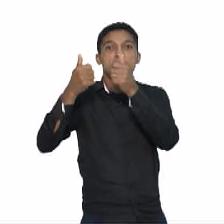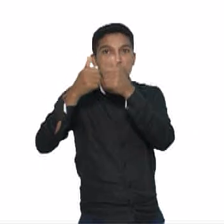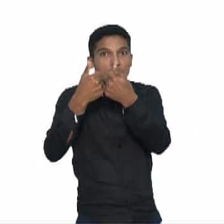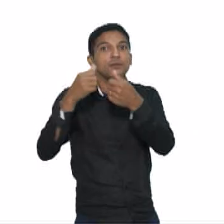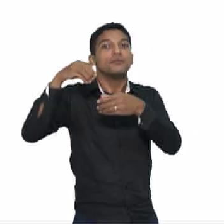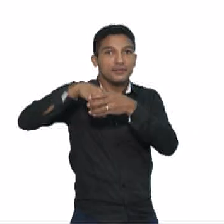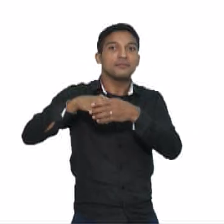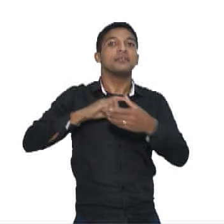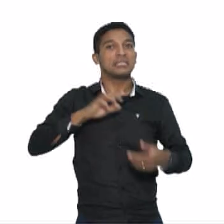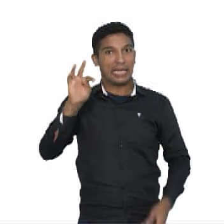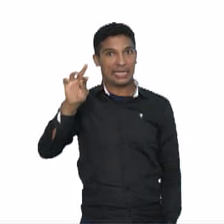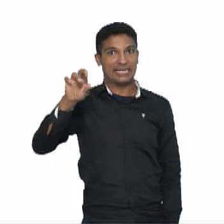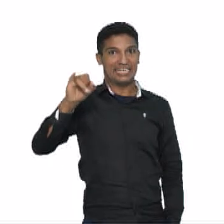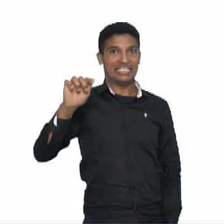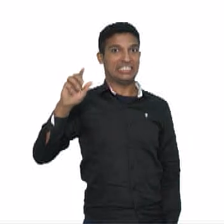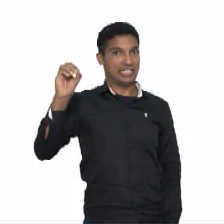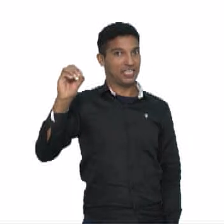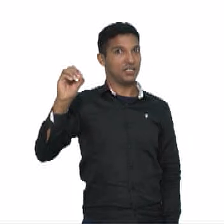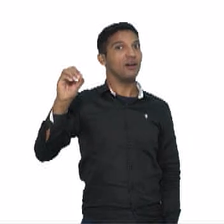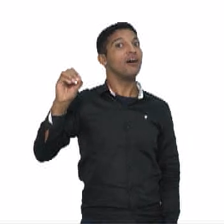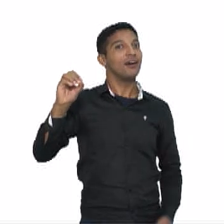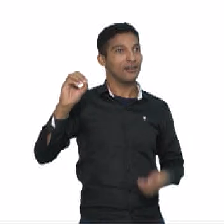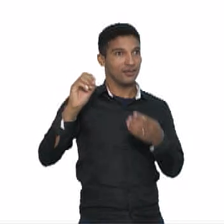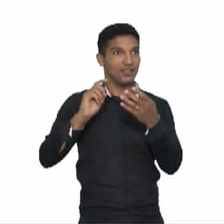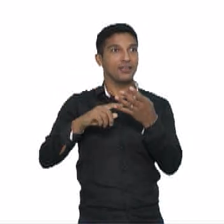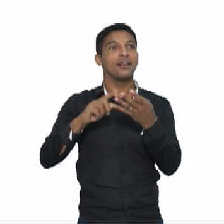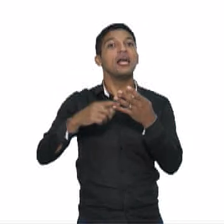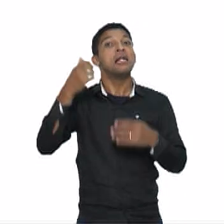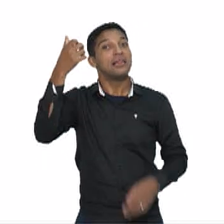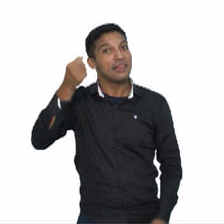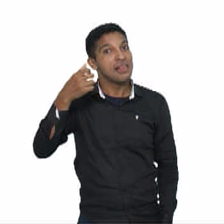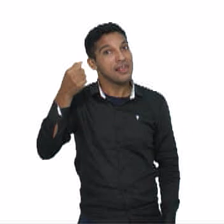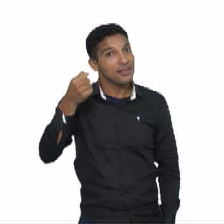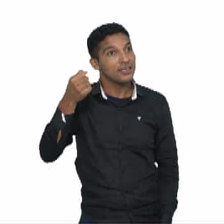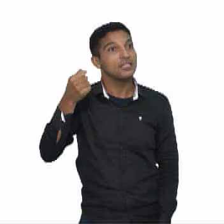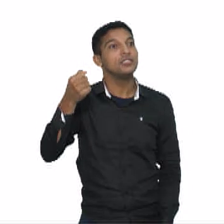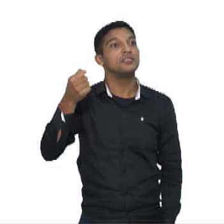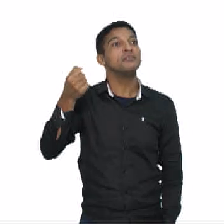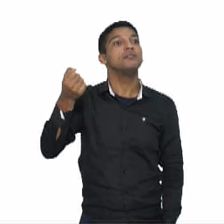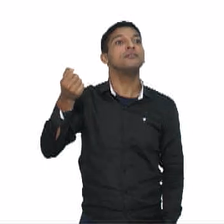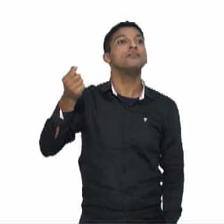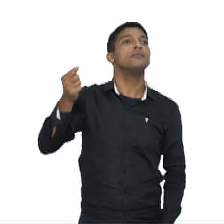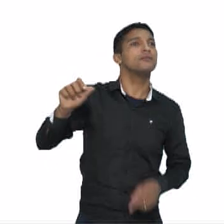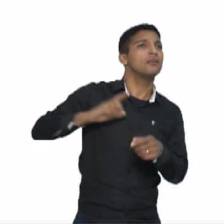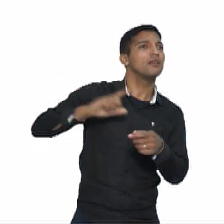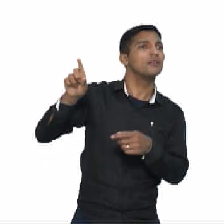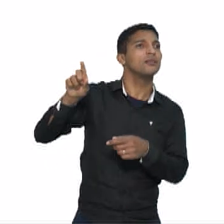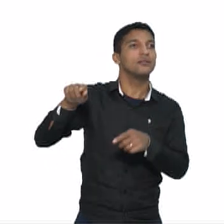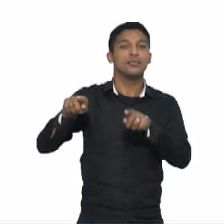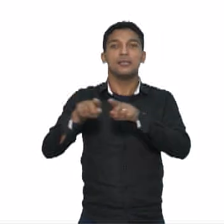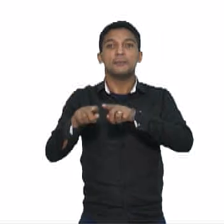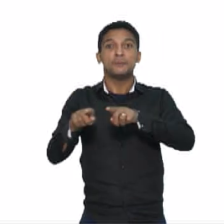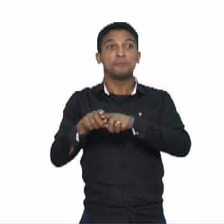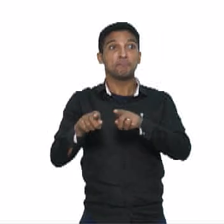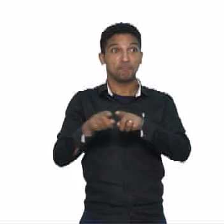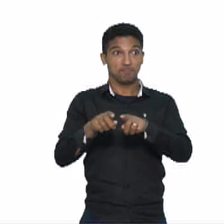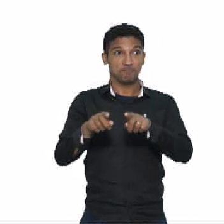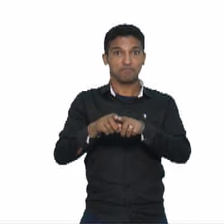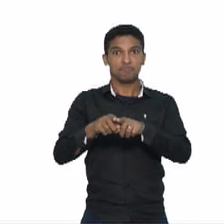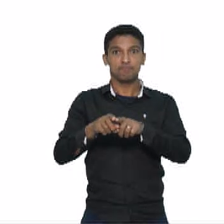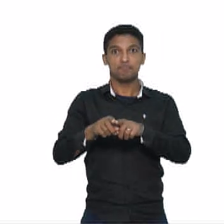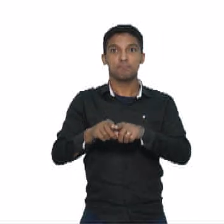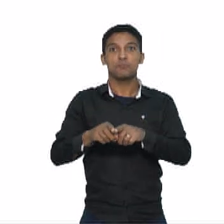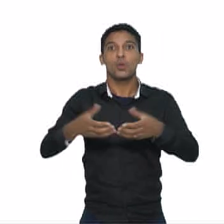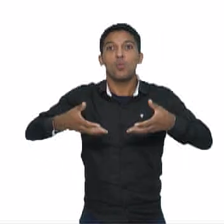as verduras, o peixe, o frango, o leite, né? Os legumes, as verduras,